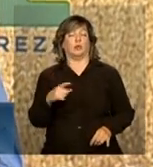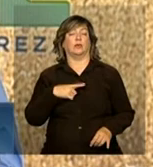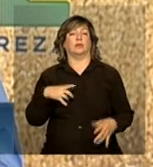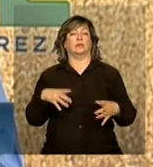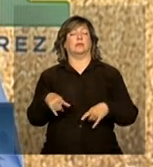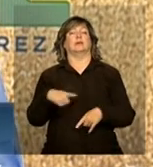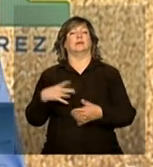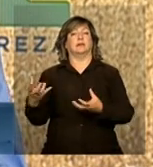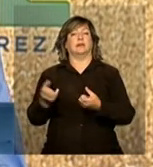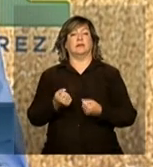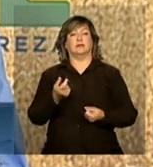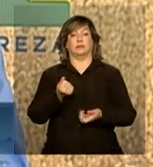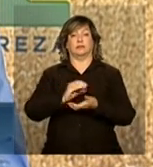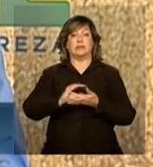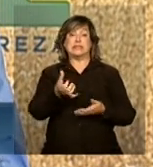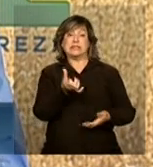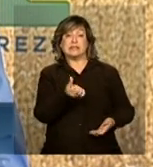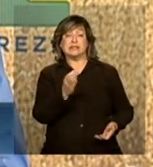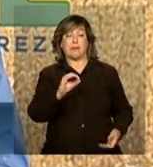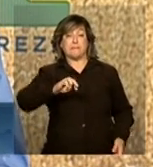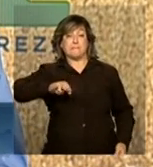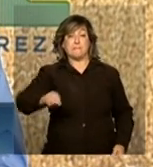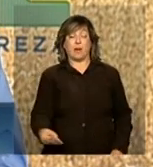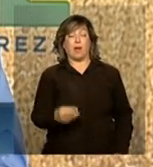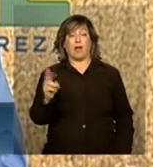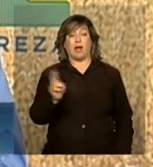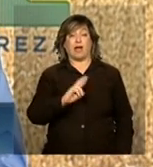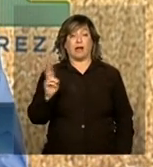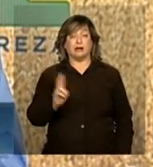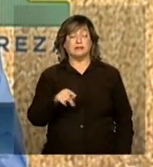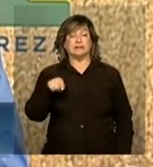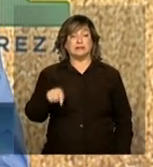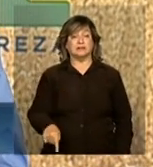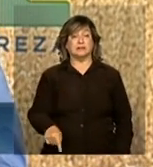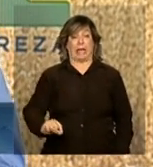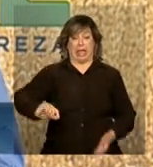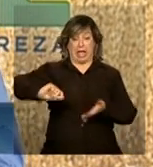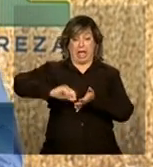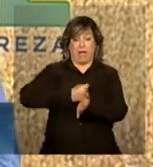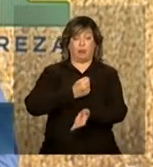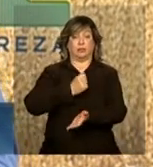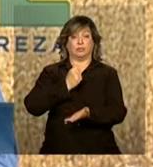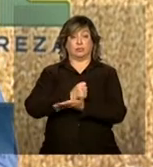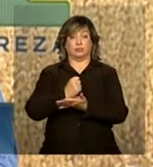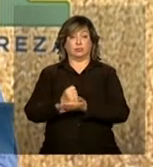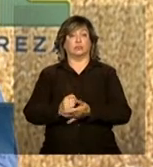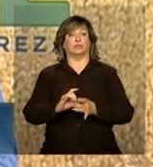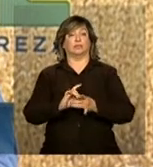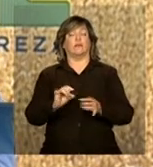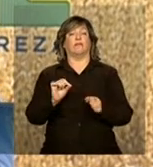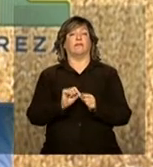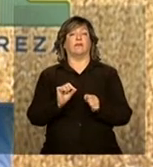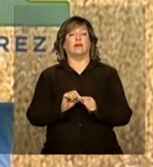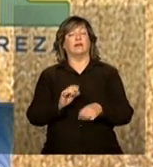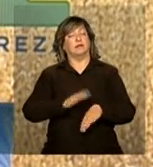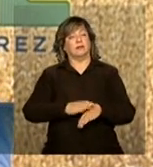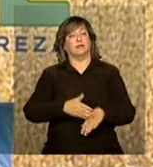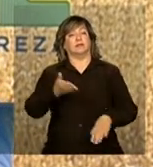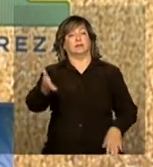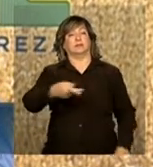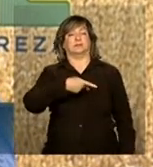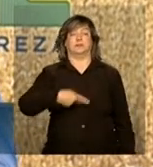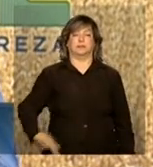investimentos da ordem de 60 milhões de reais e cuja autorização foi feita excepcionalmente por Vossa